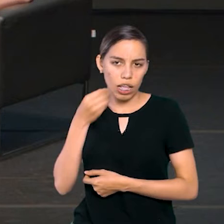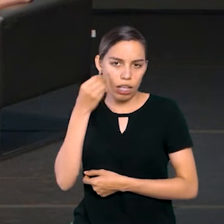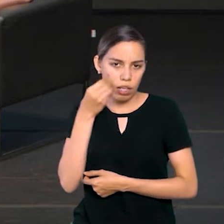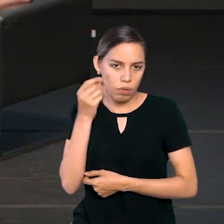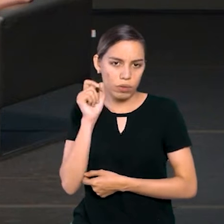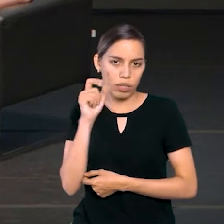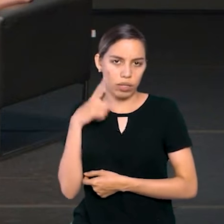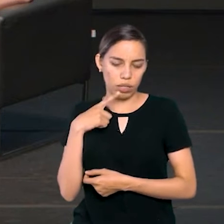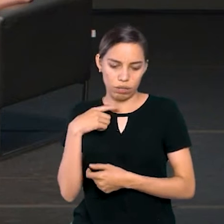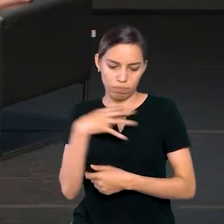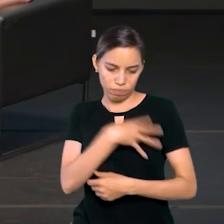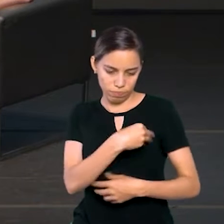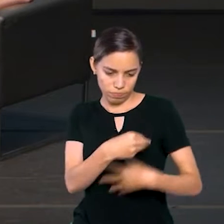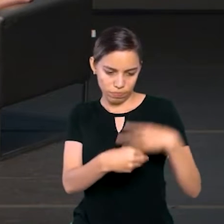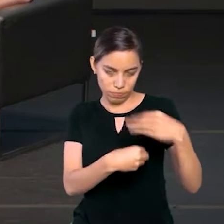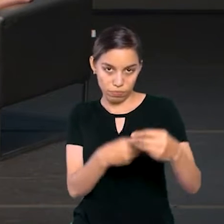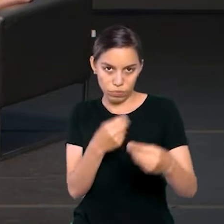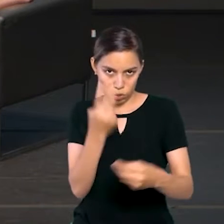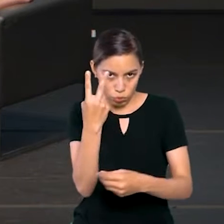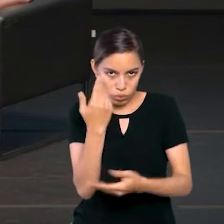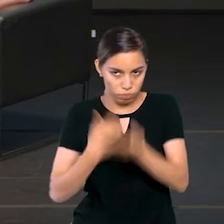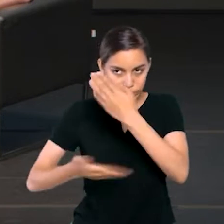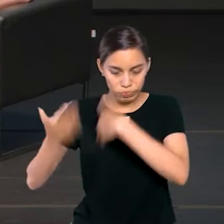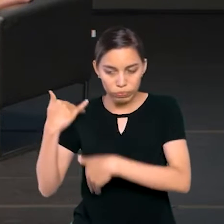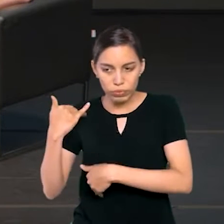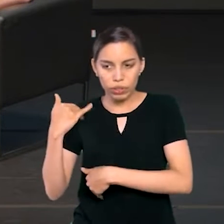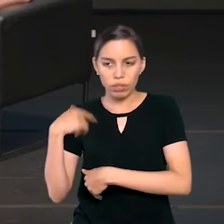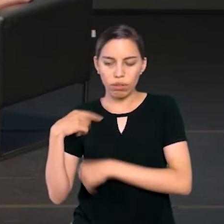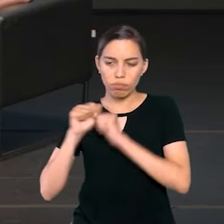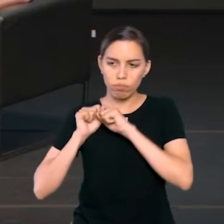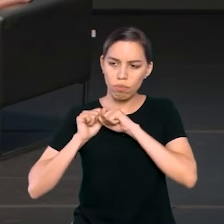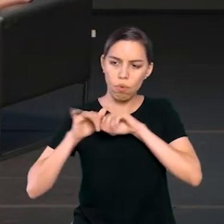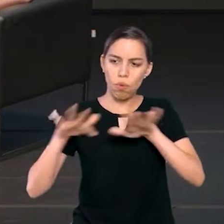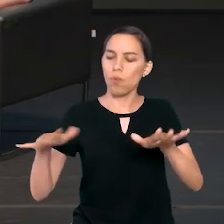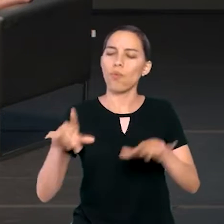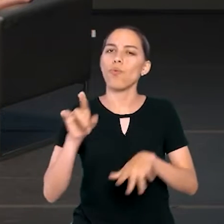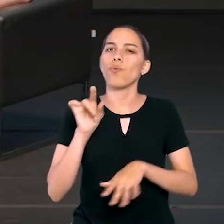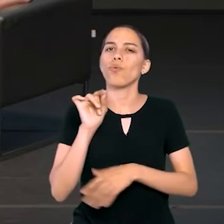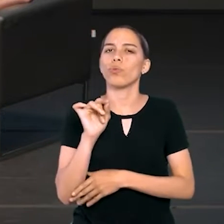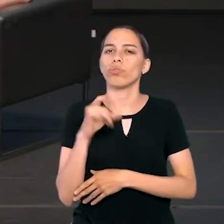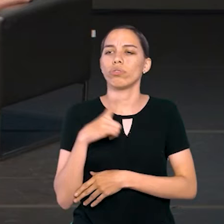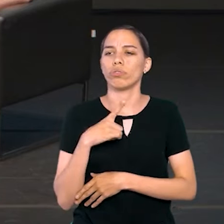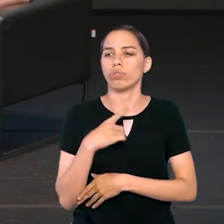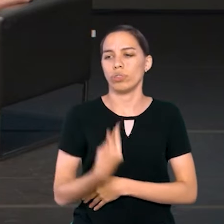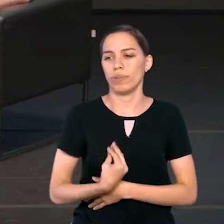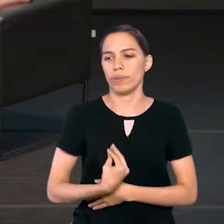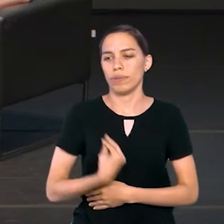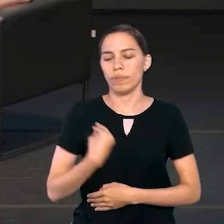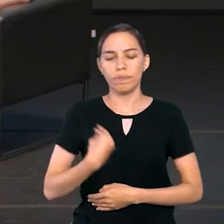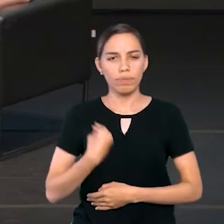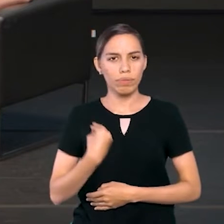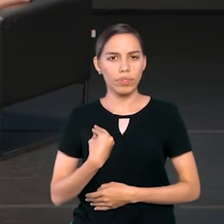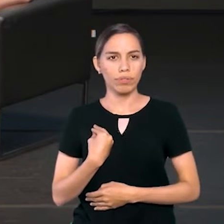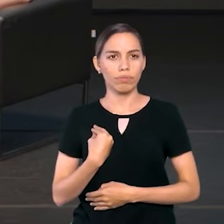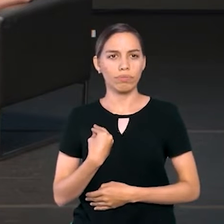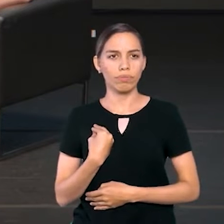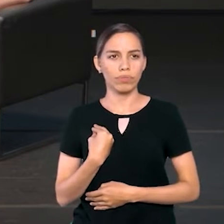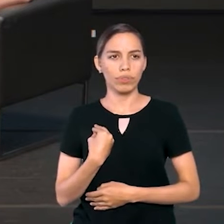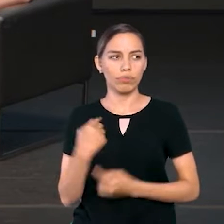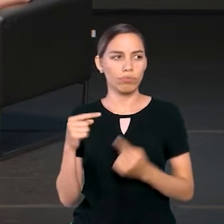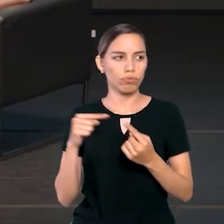de pessoas indígenas estão compartilhando, que é de ter vivido um